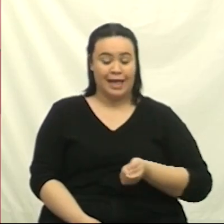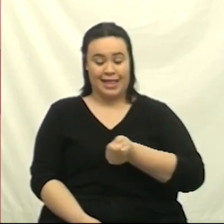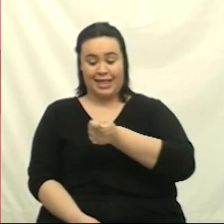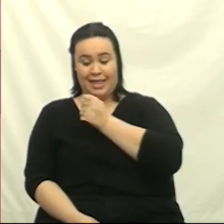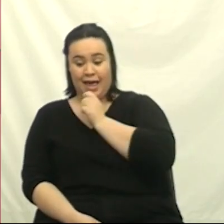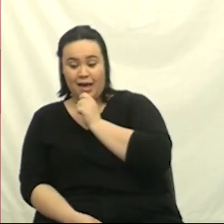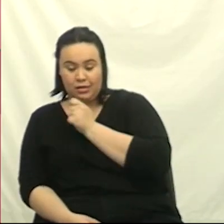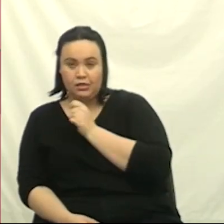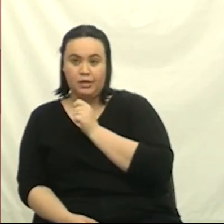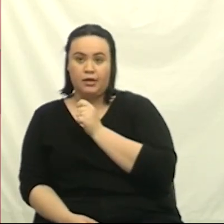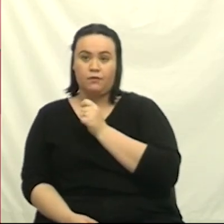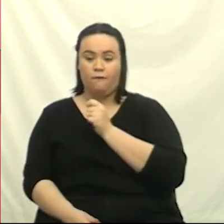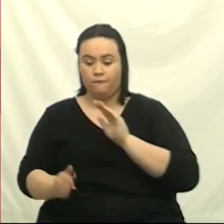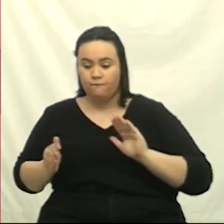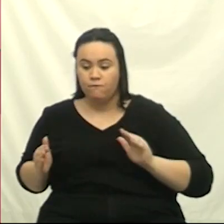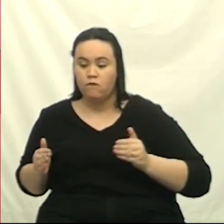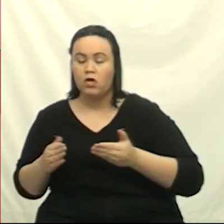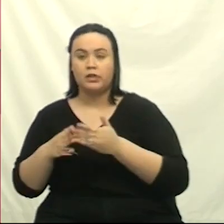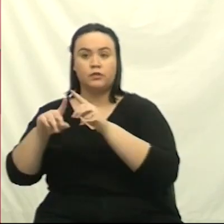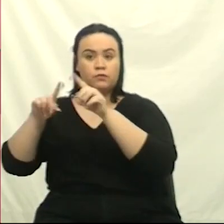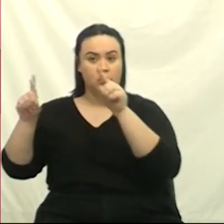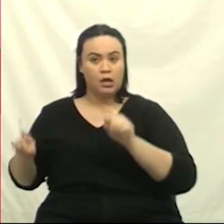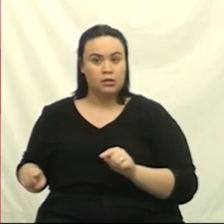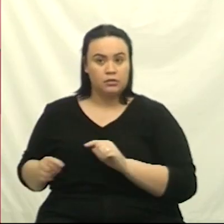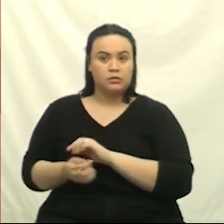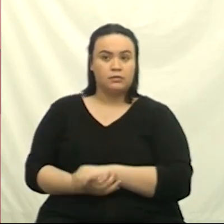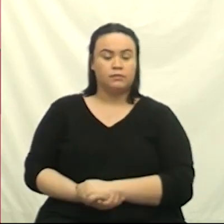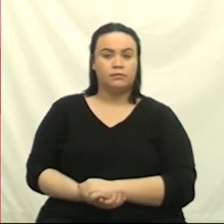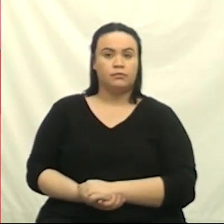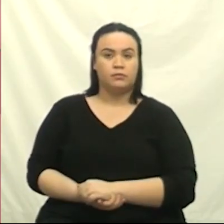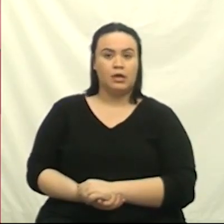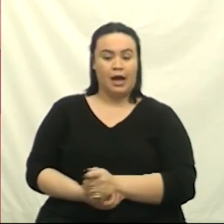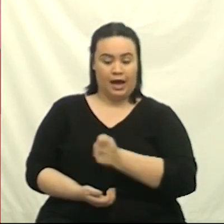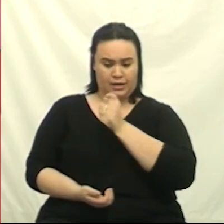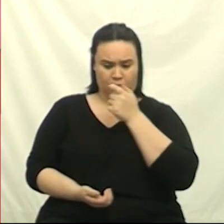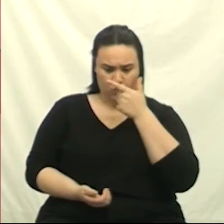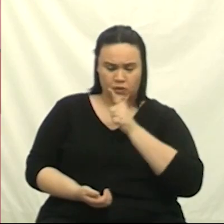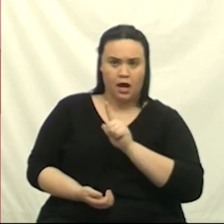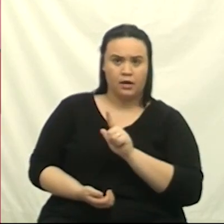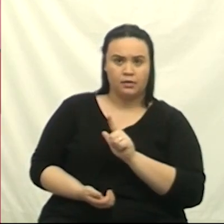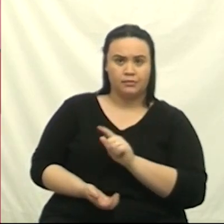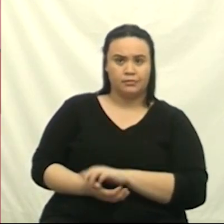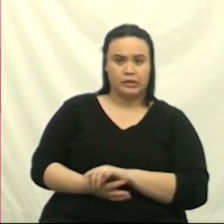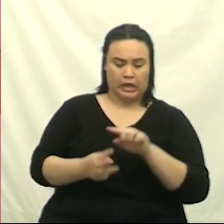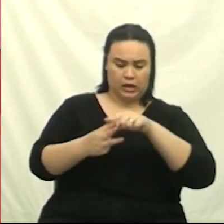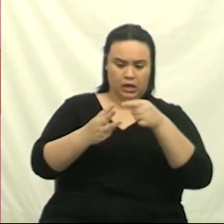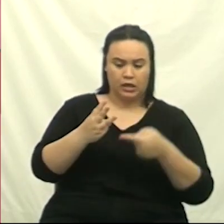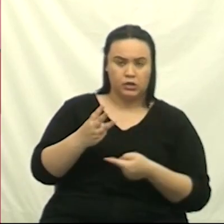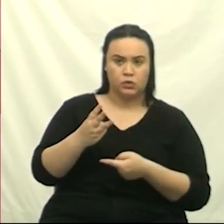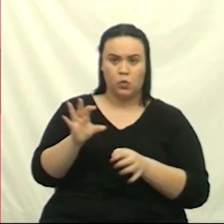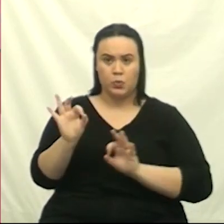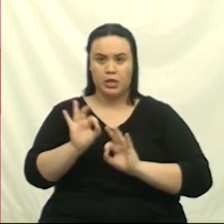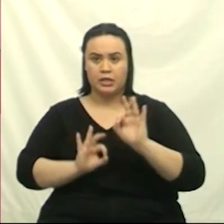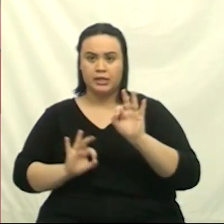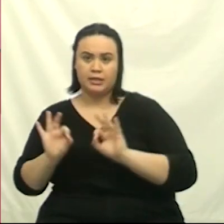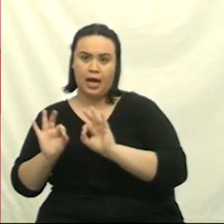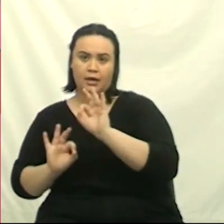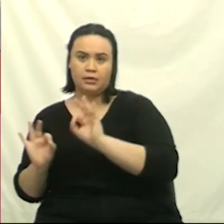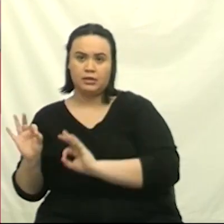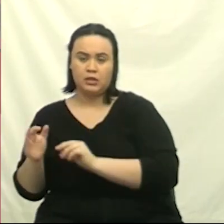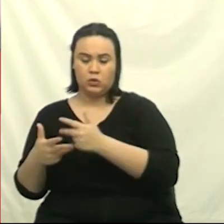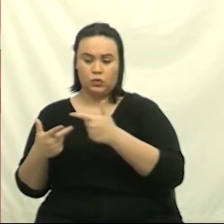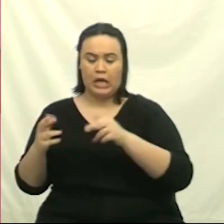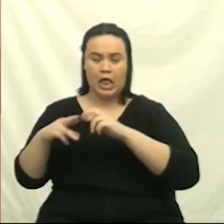em defesa dos servidores que ainda dá para fazer as articulações